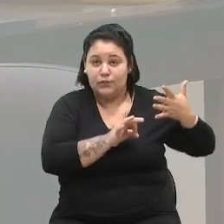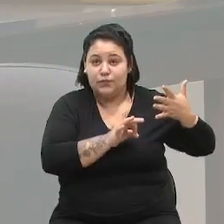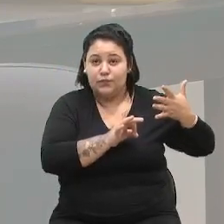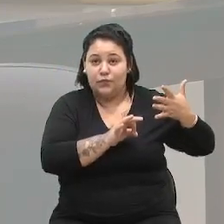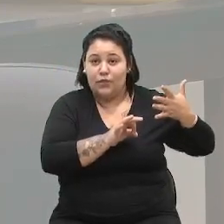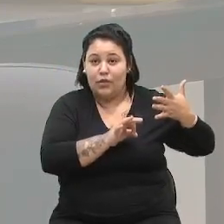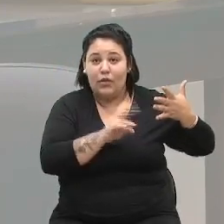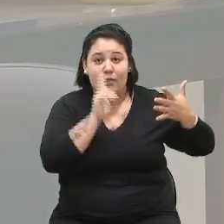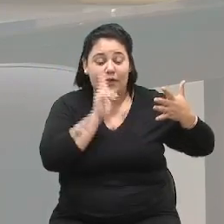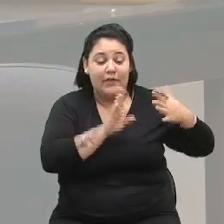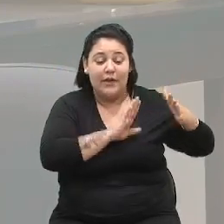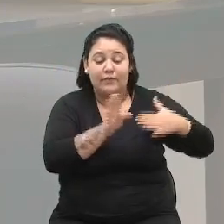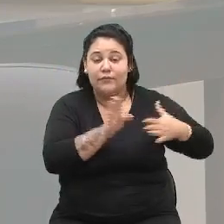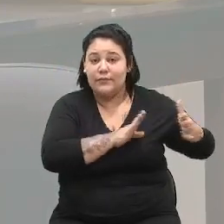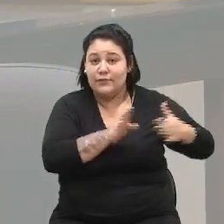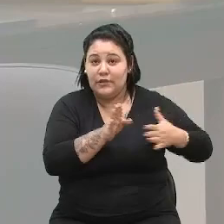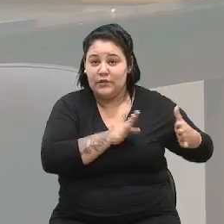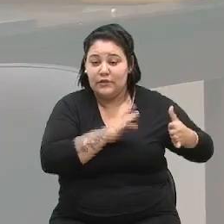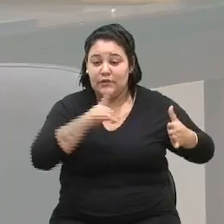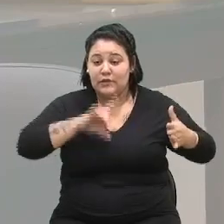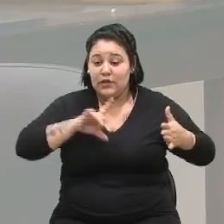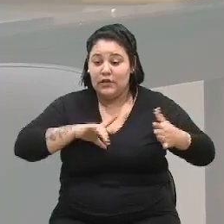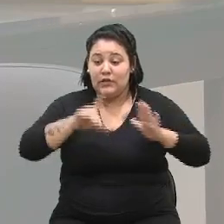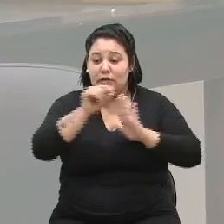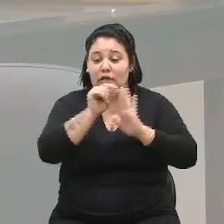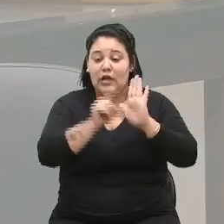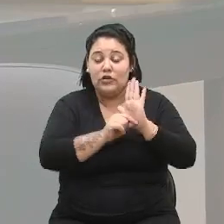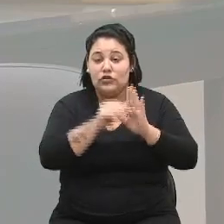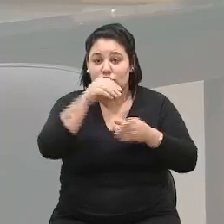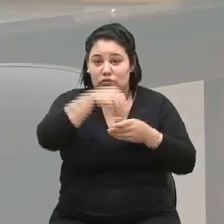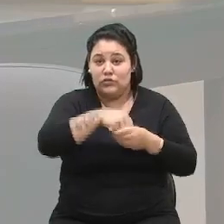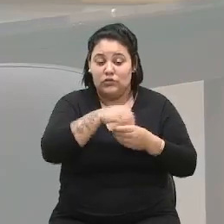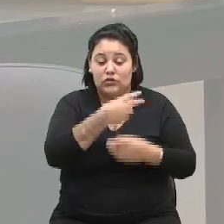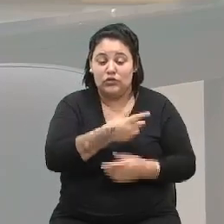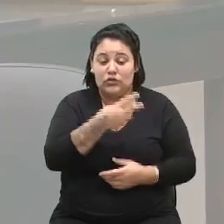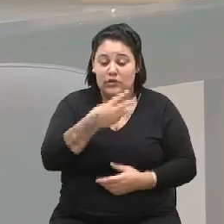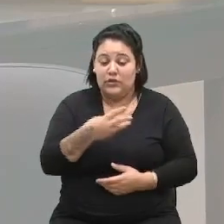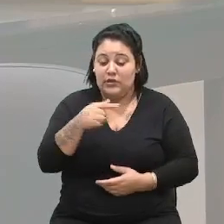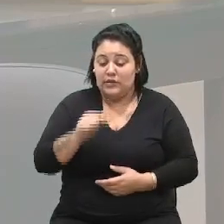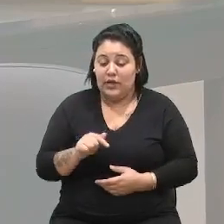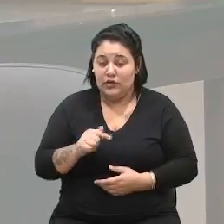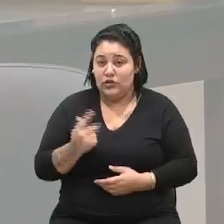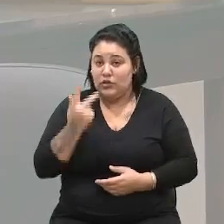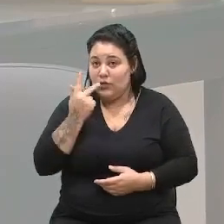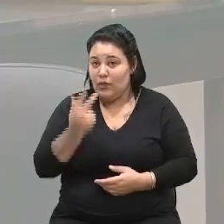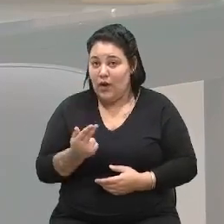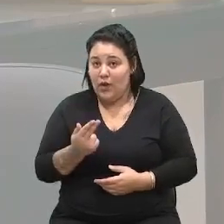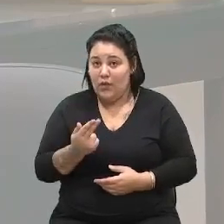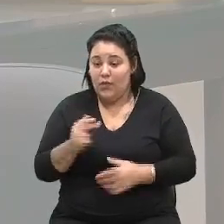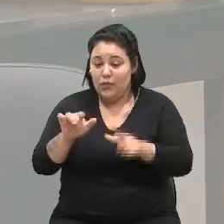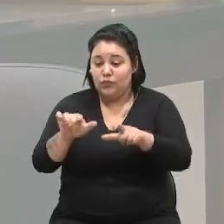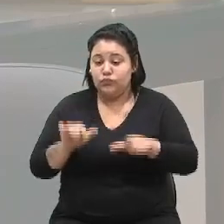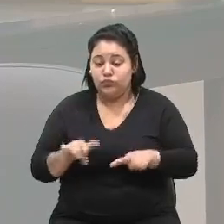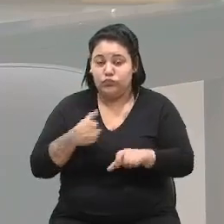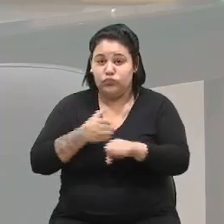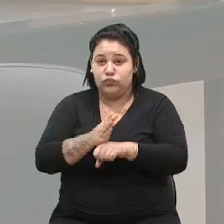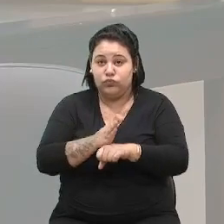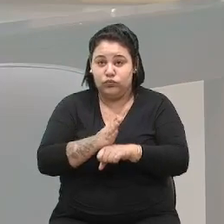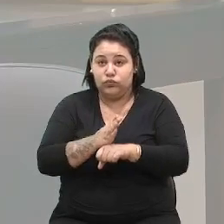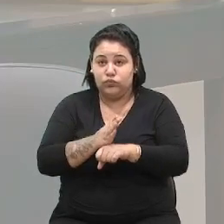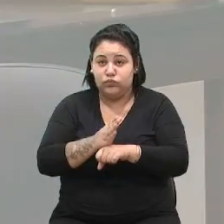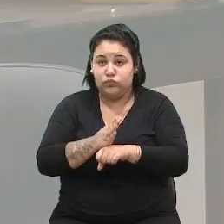admissibilidade contido no artigo 237 do mesmo diploma legal assim